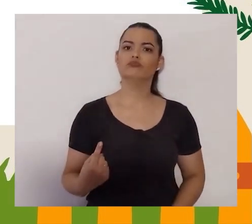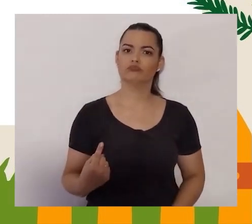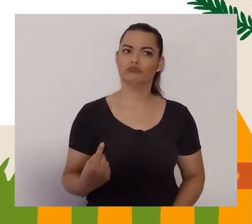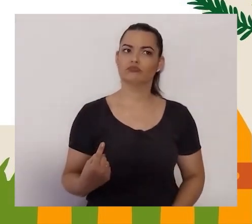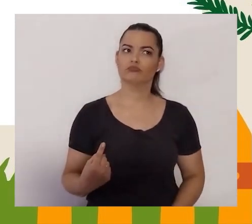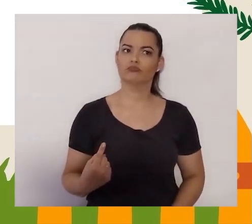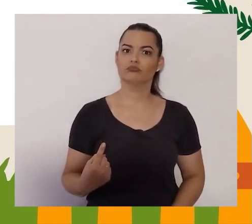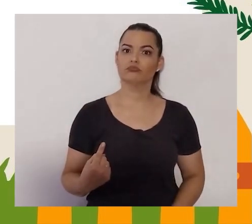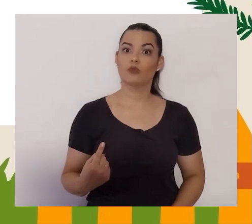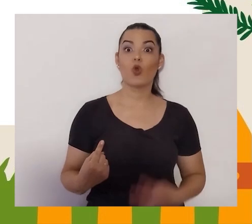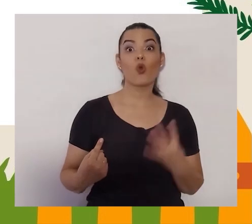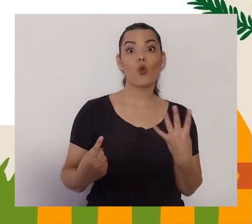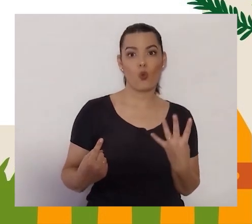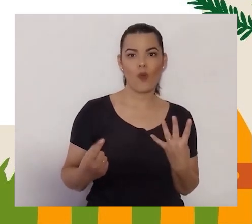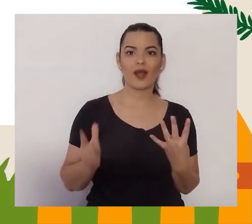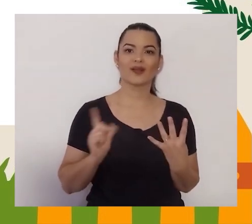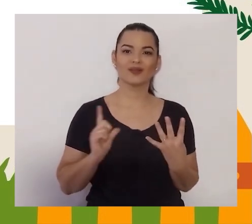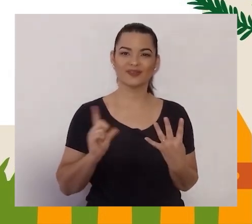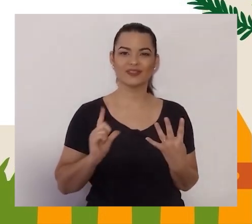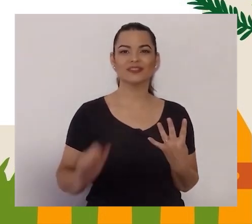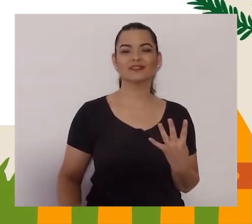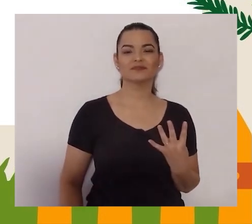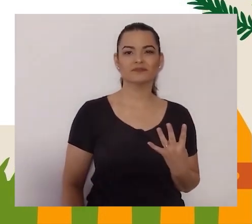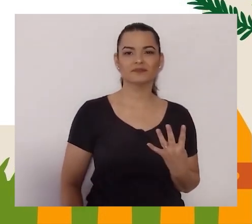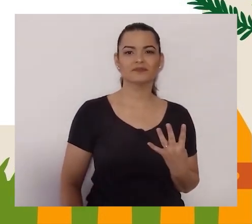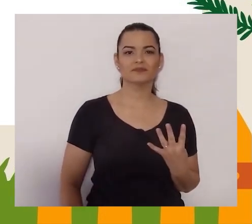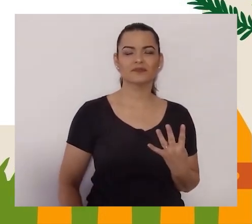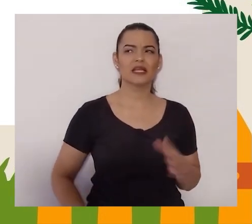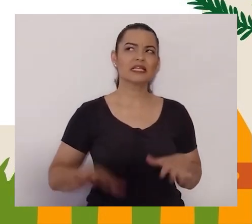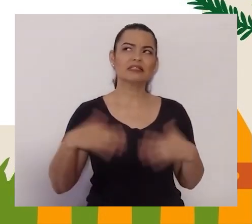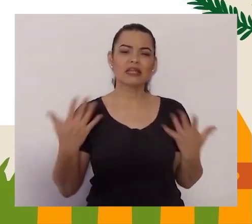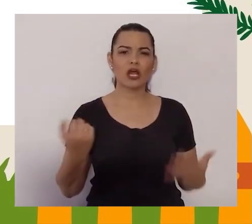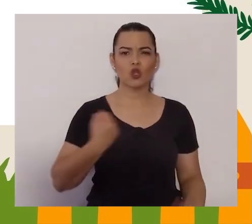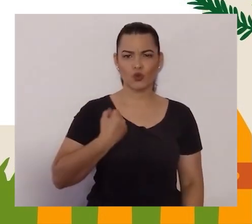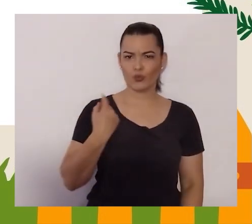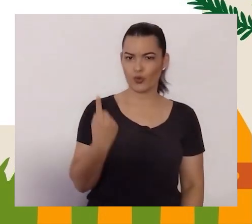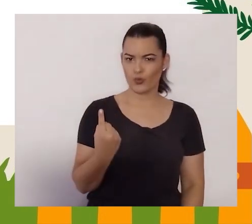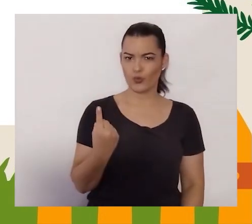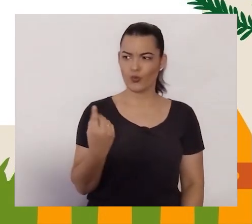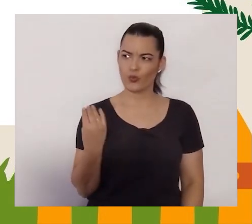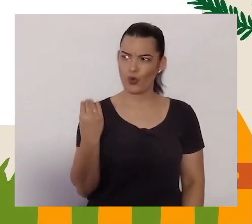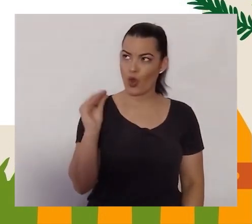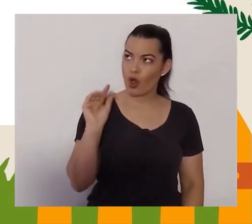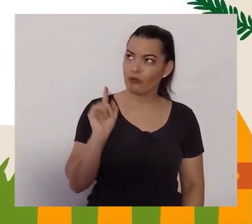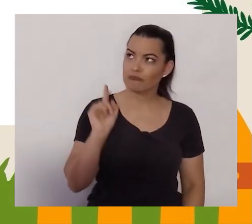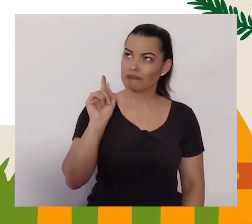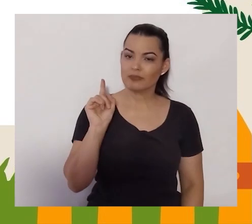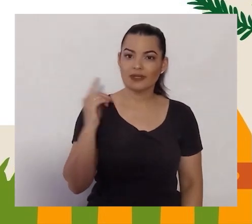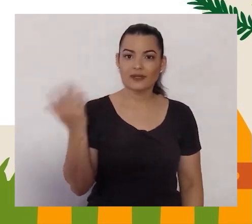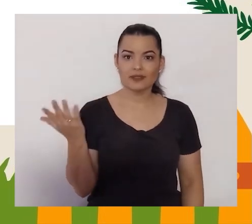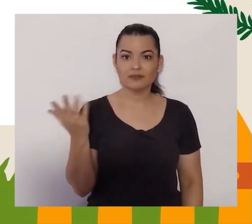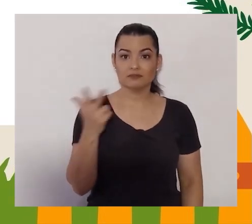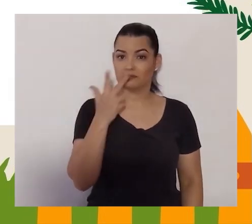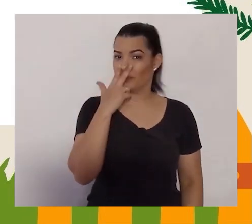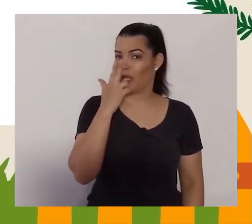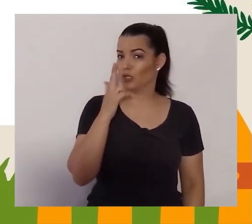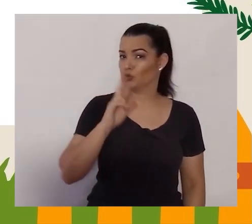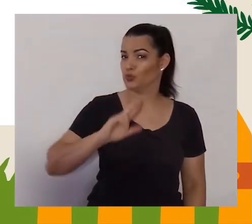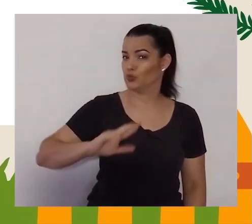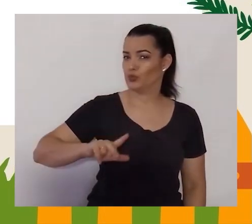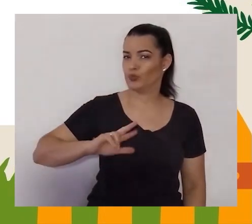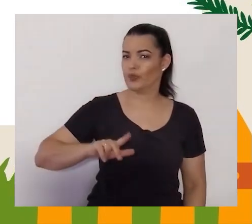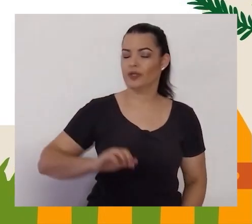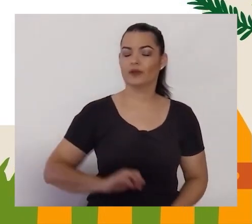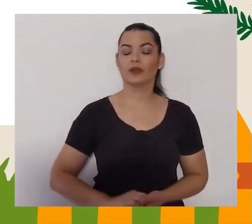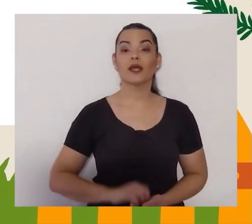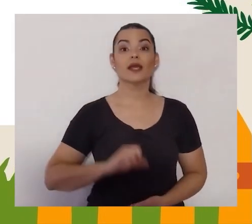banana, eu fico com 4. Será que é o número 1 que eu tenho que colocar ali? Acho que não.